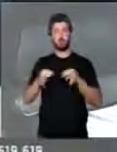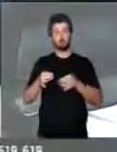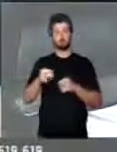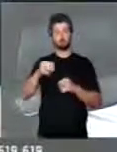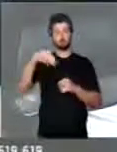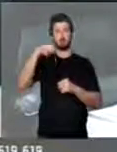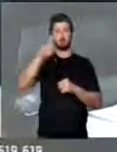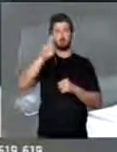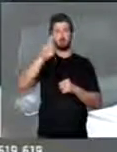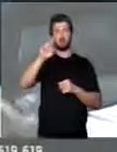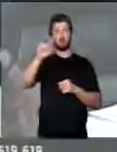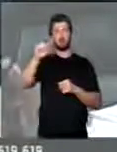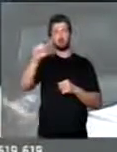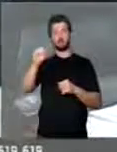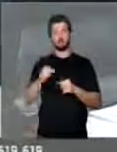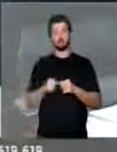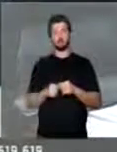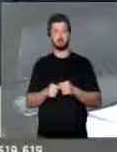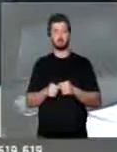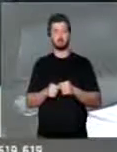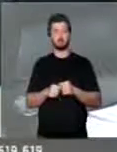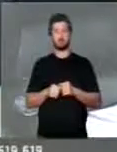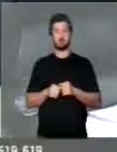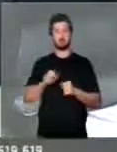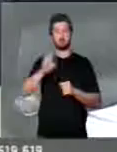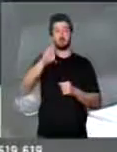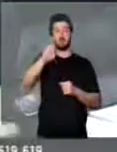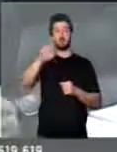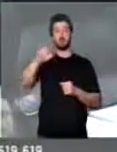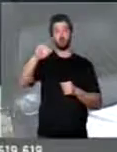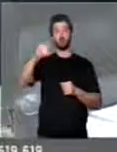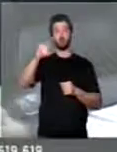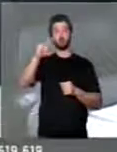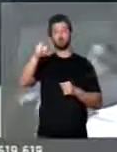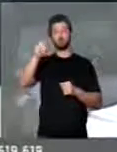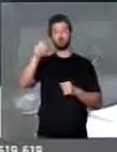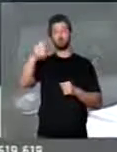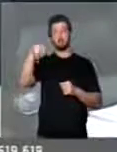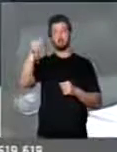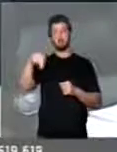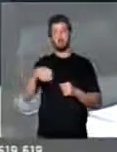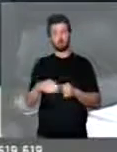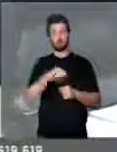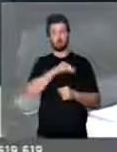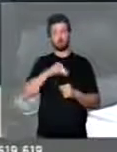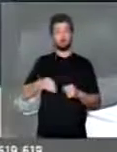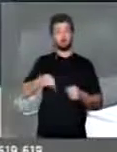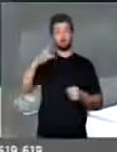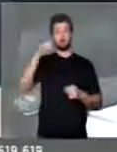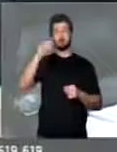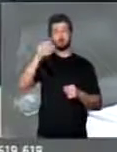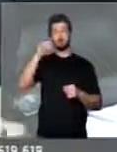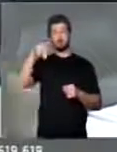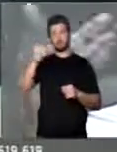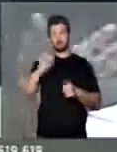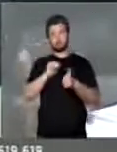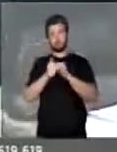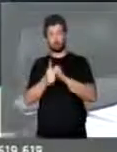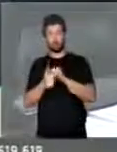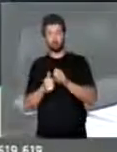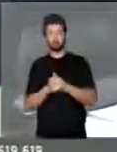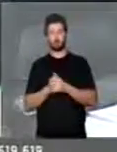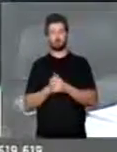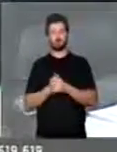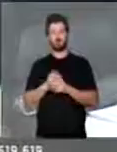Alexandre Moraes, ao ministro Raul Jungmann, da Defesa, ao ministro Leonardo Pisciani, do Esporte,